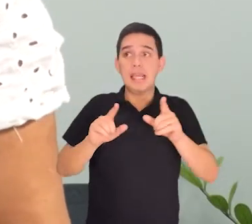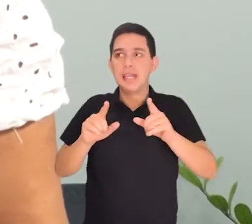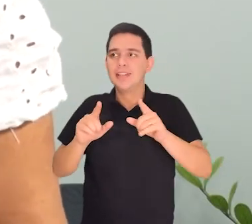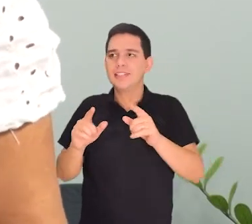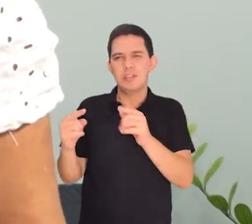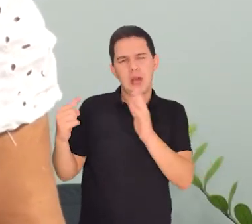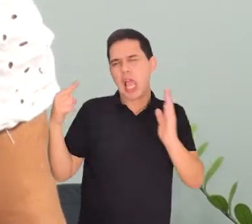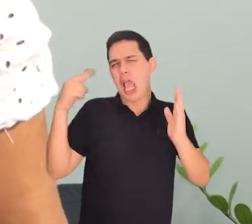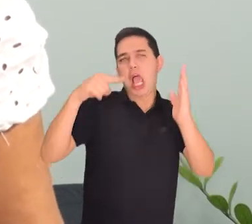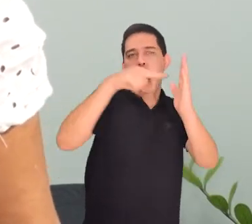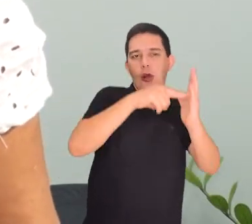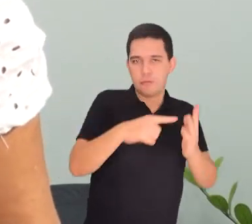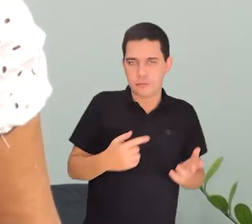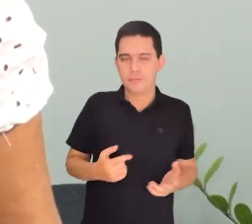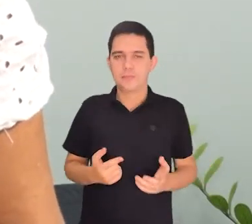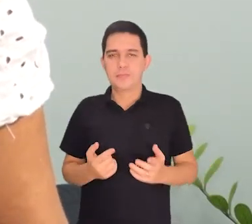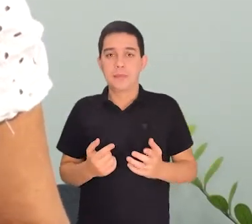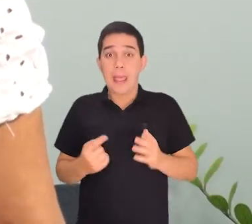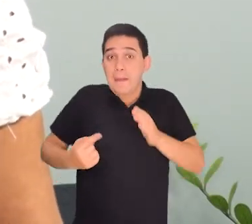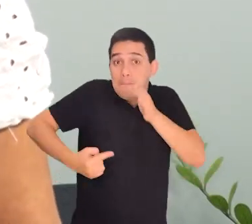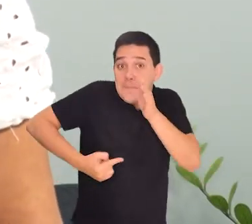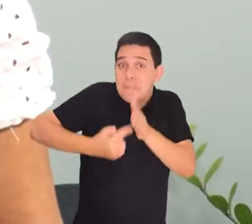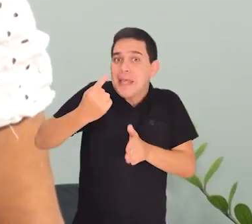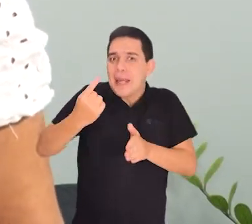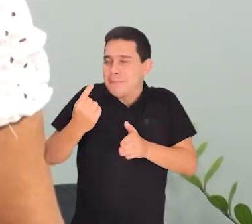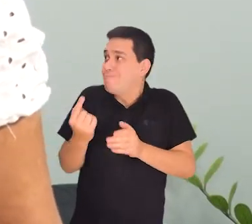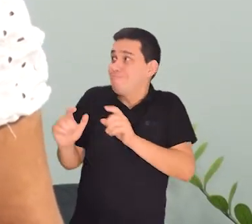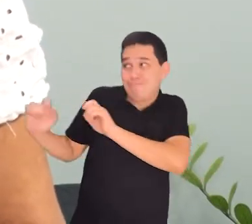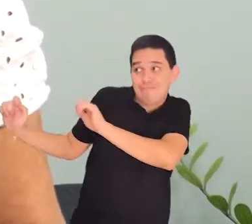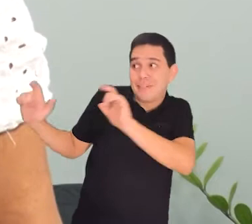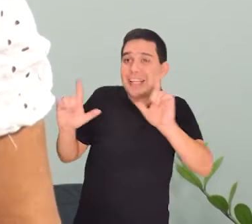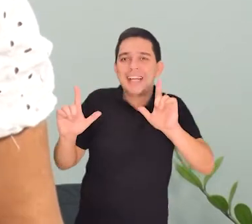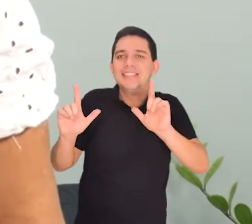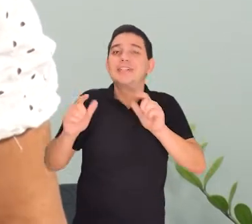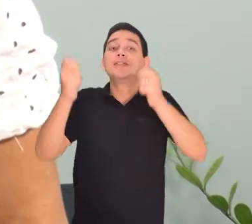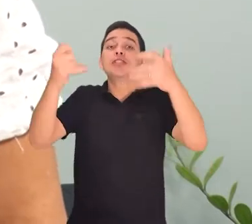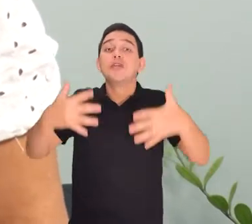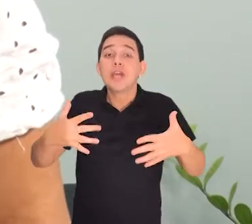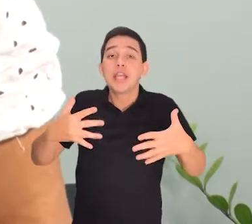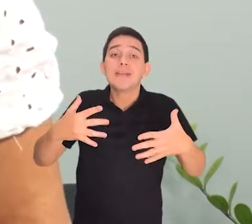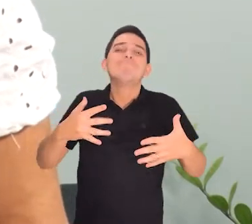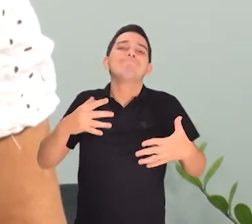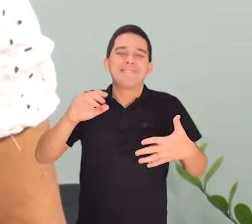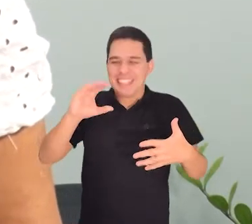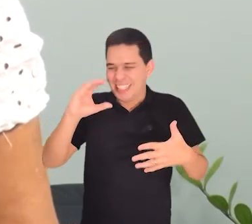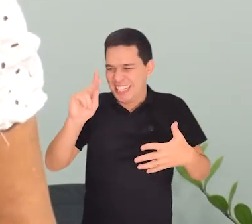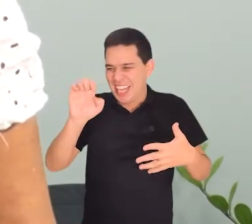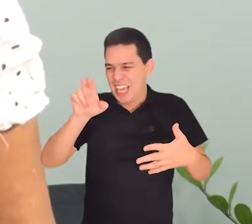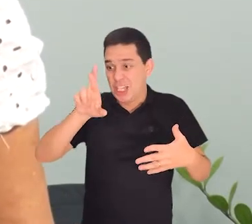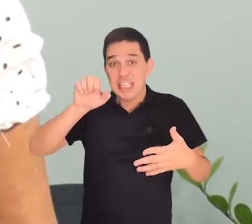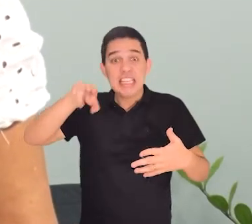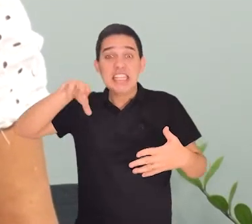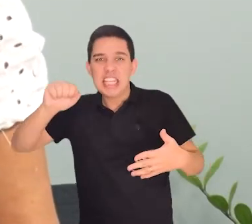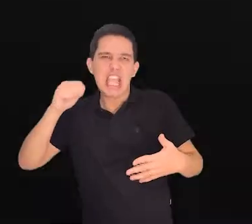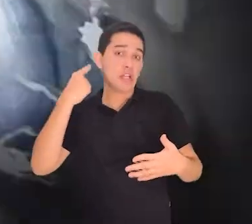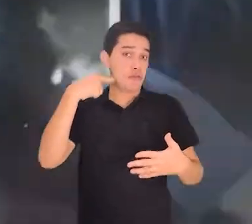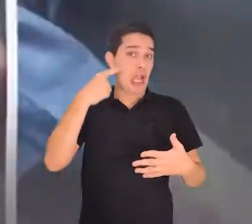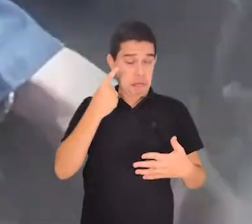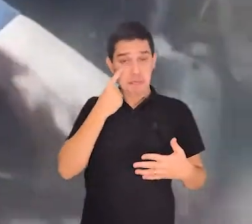série Profissões, vamos conversar com a Karine Domingues, advogada trabalhista e apaixonada pelo que